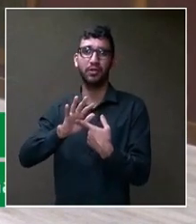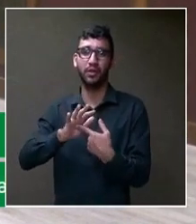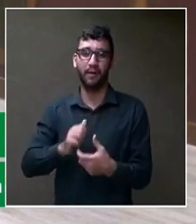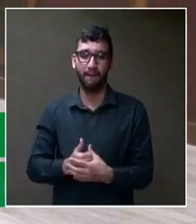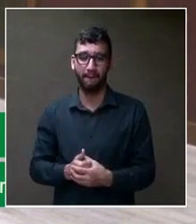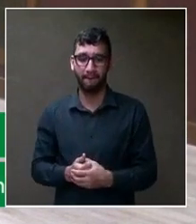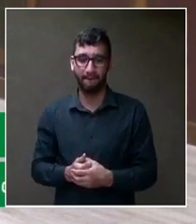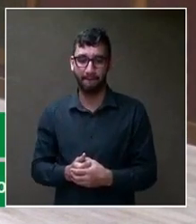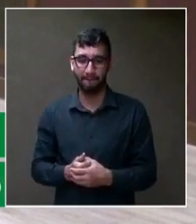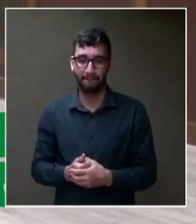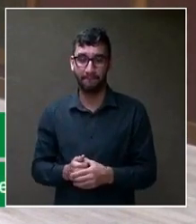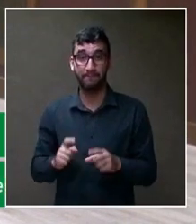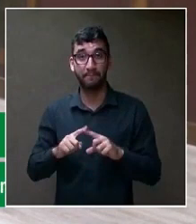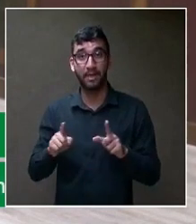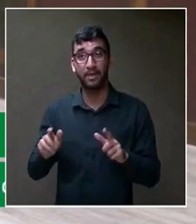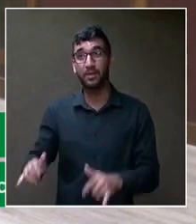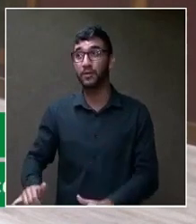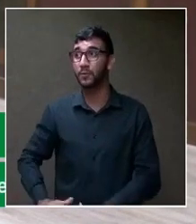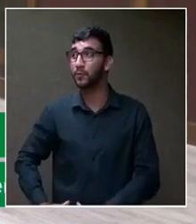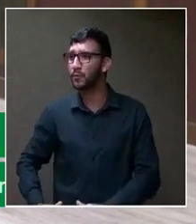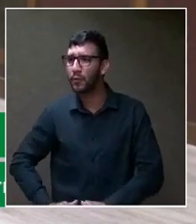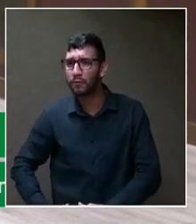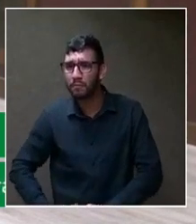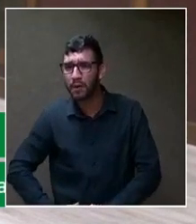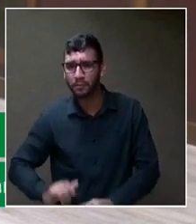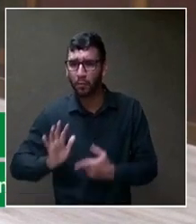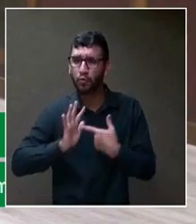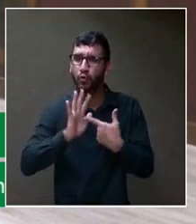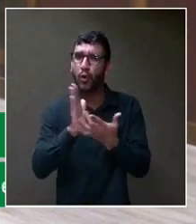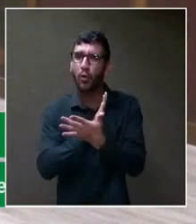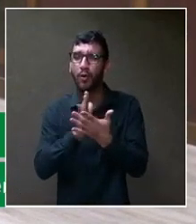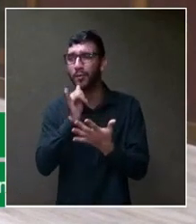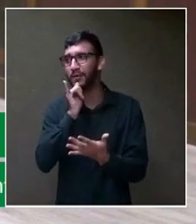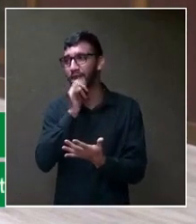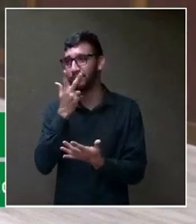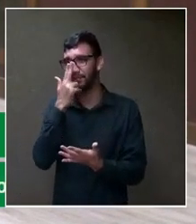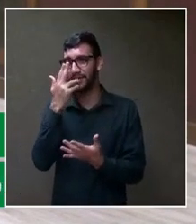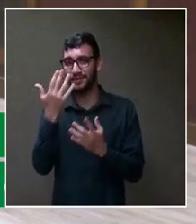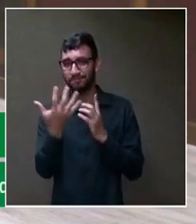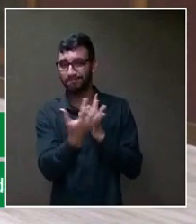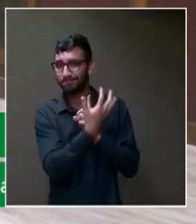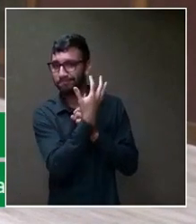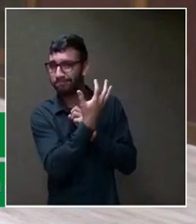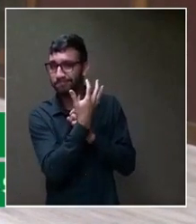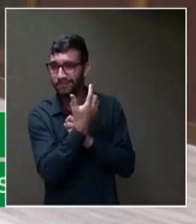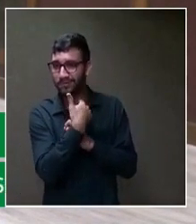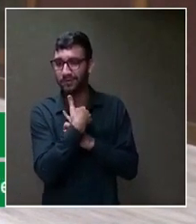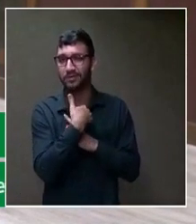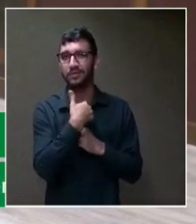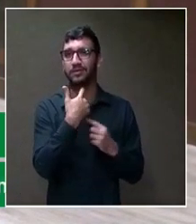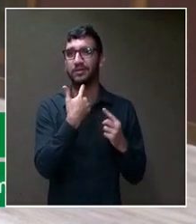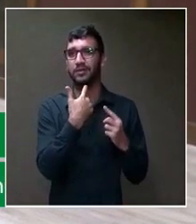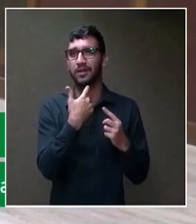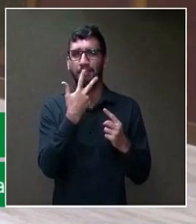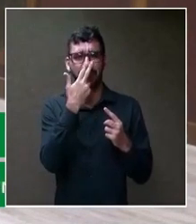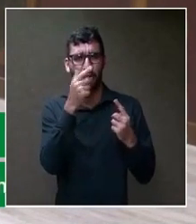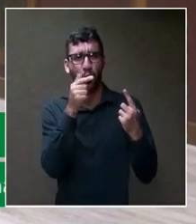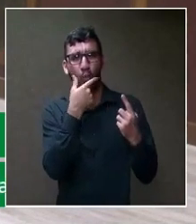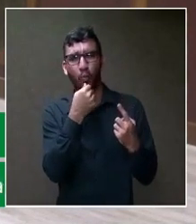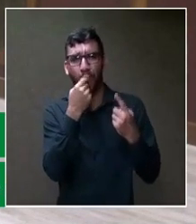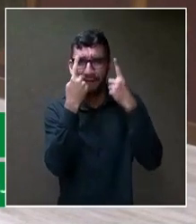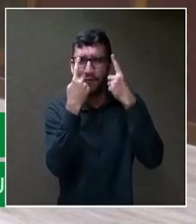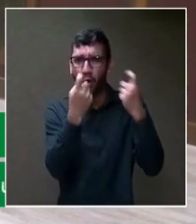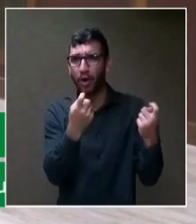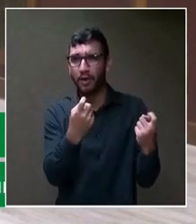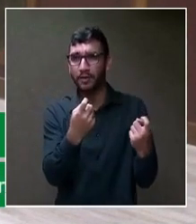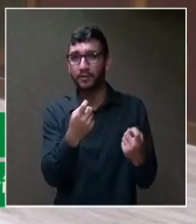Mas relativo a sofrer. Ela lhe mostrou algo, olha, estou sendo coagida, o Cássio é um cara violento.